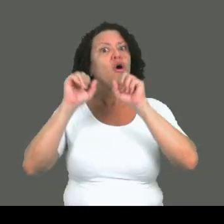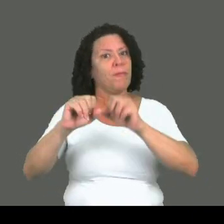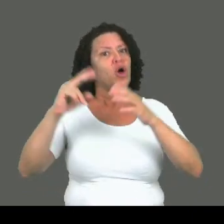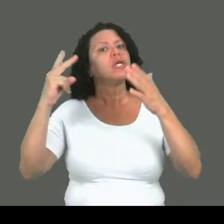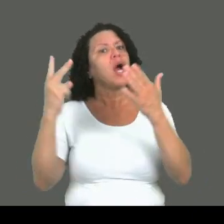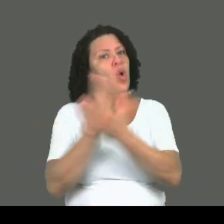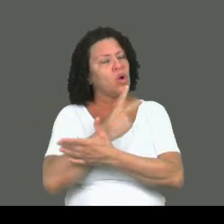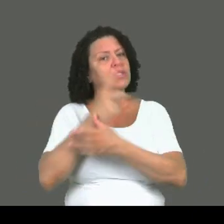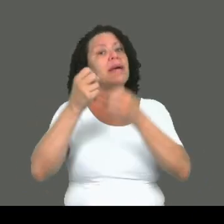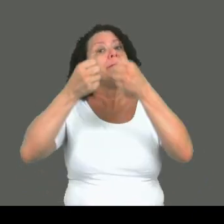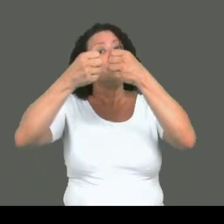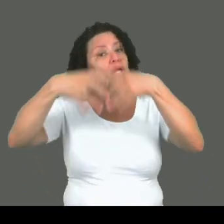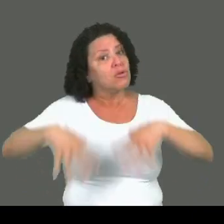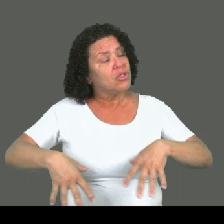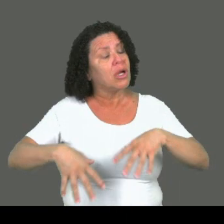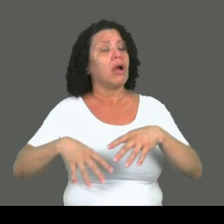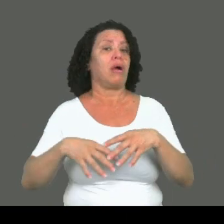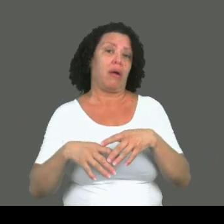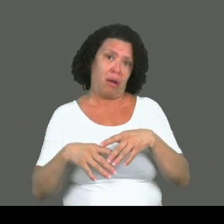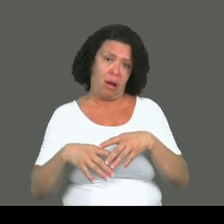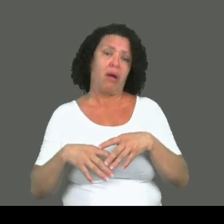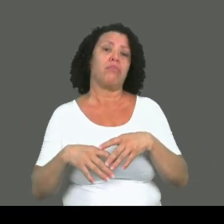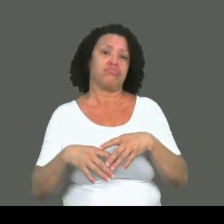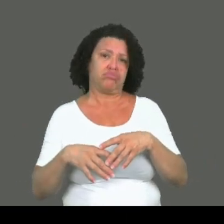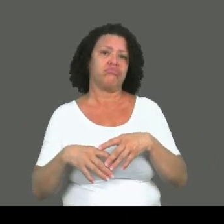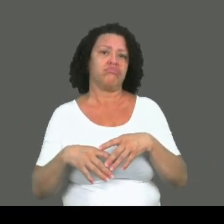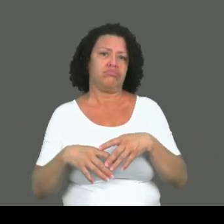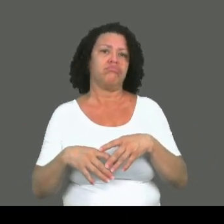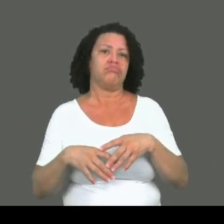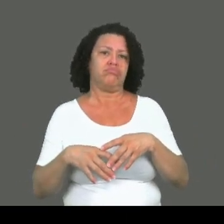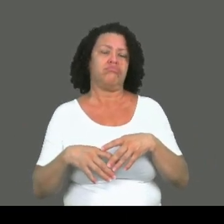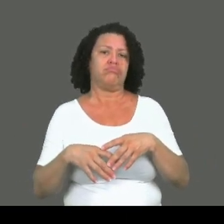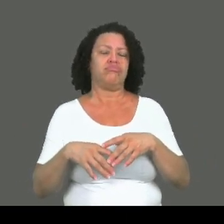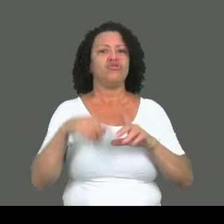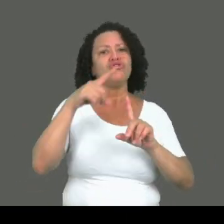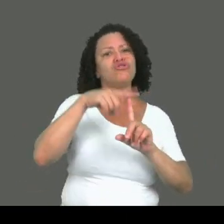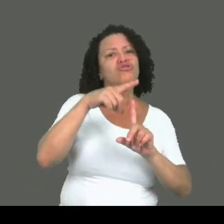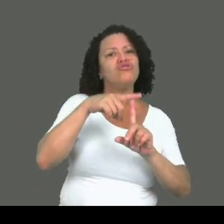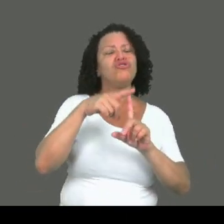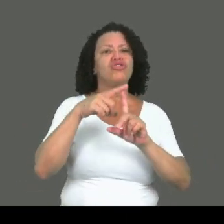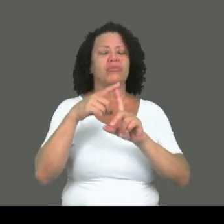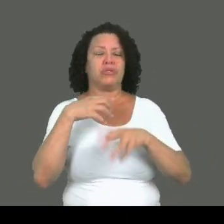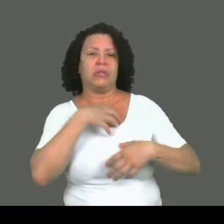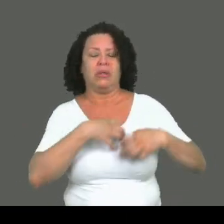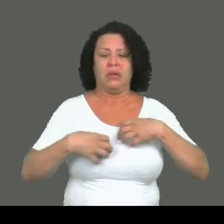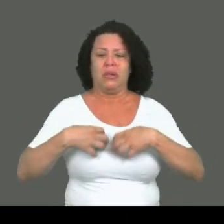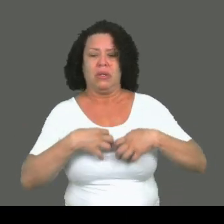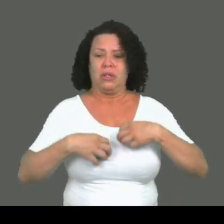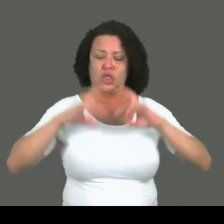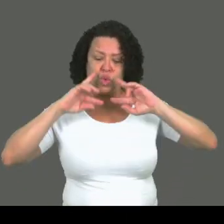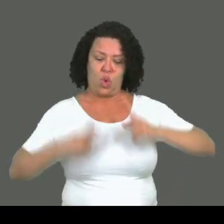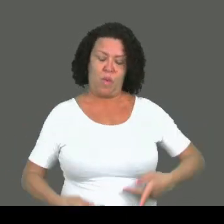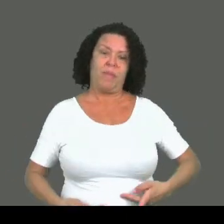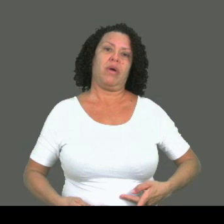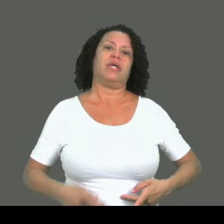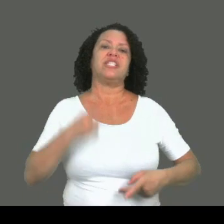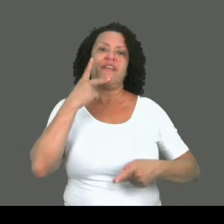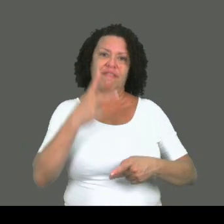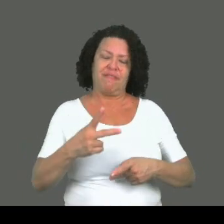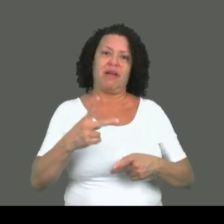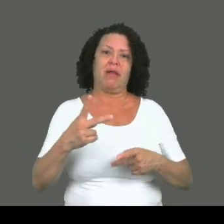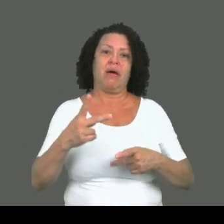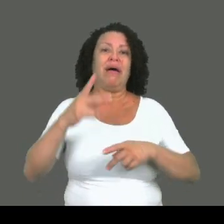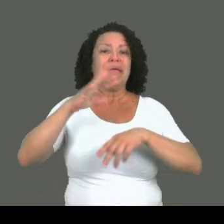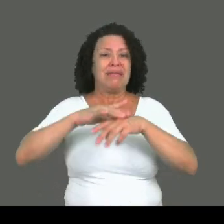começa a prejudicar, né, o grau e os tipos de transtornos de ansiedade que a gente pode acabar